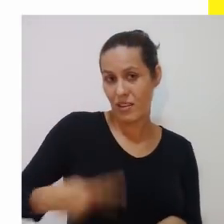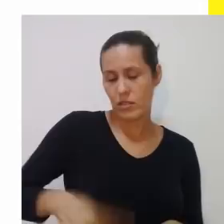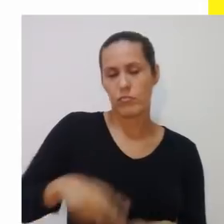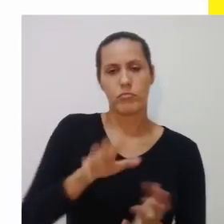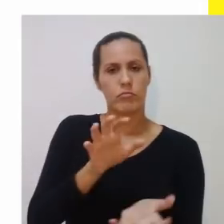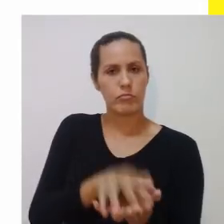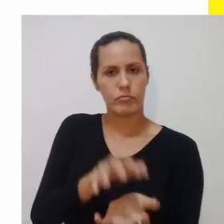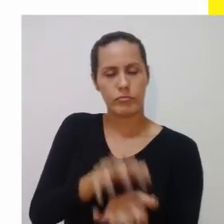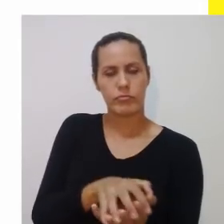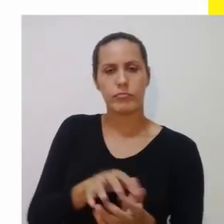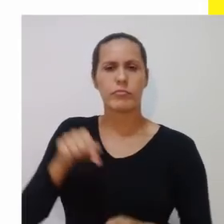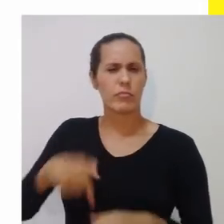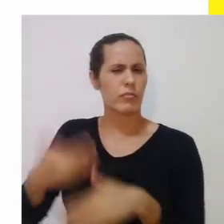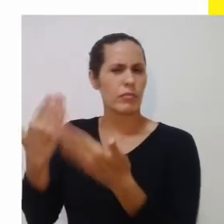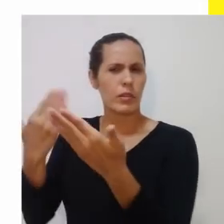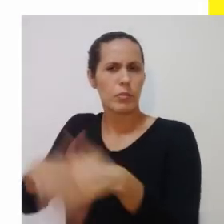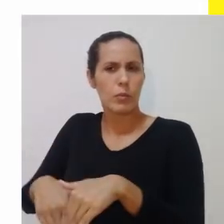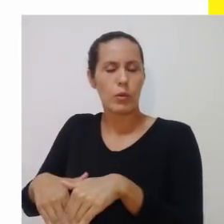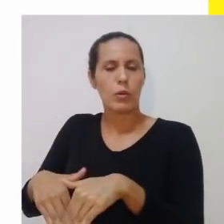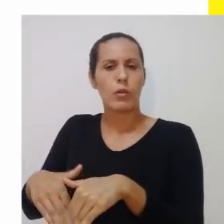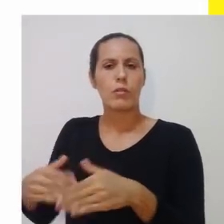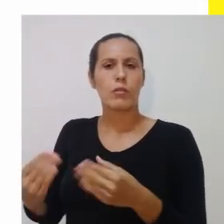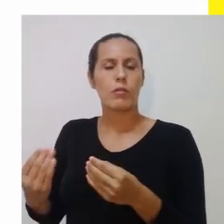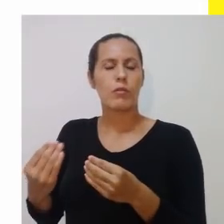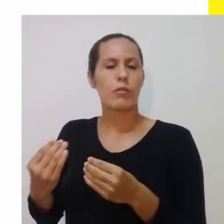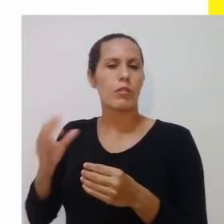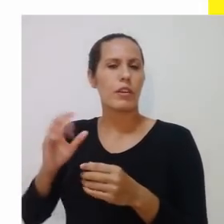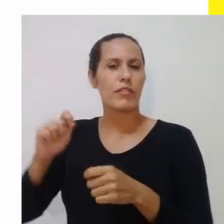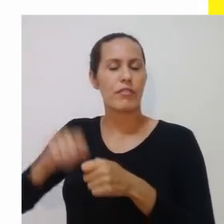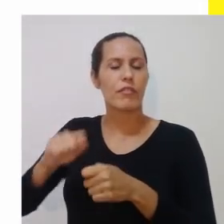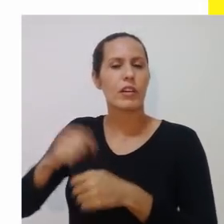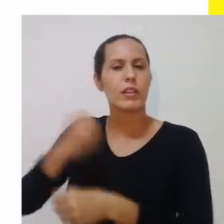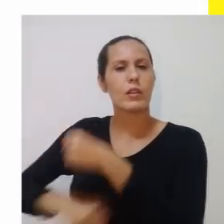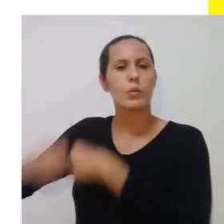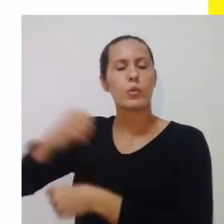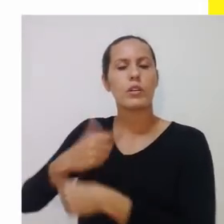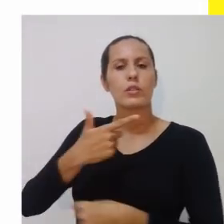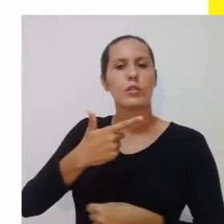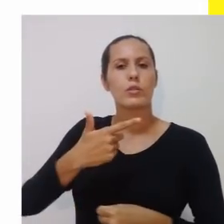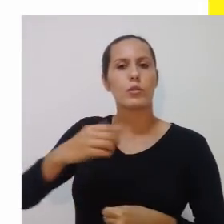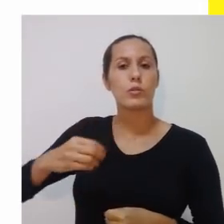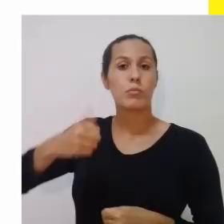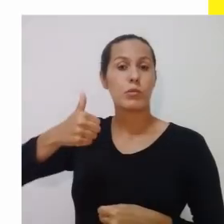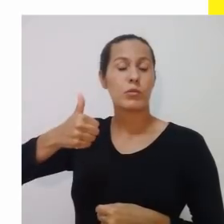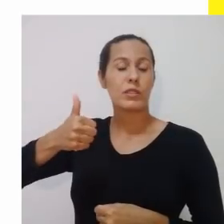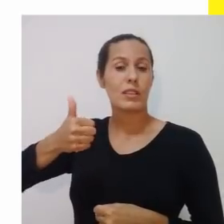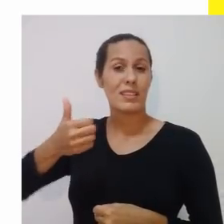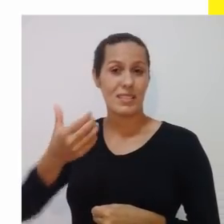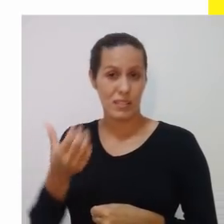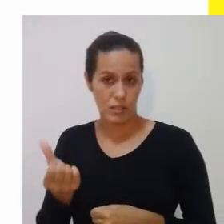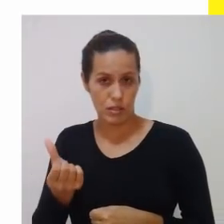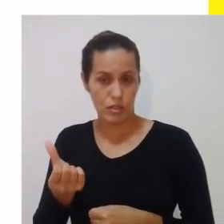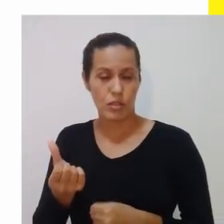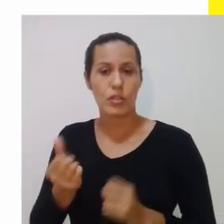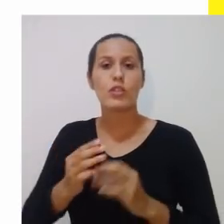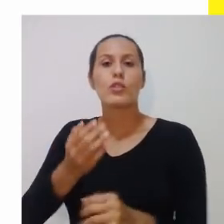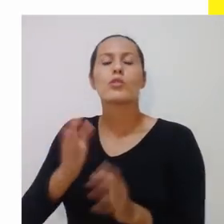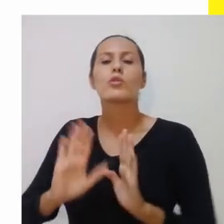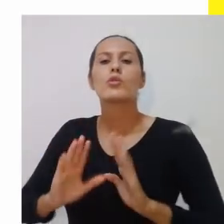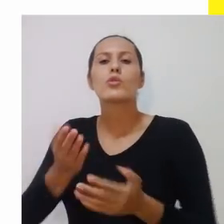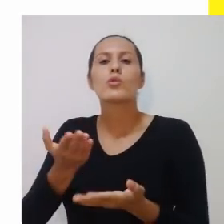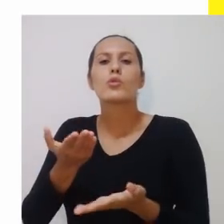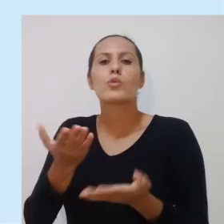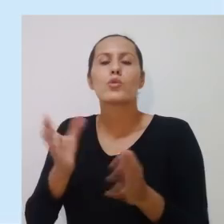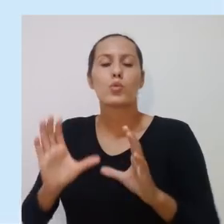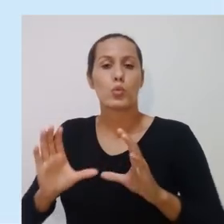nosso estado. Essa prova, essa questão foi aplicada em 2016, no 9º ano, foi aplicada para o